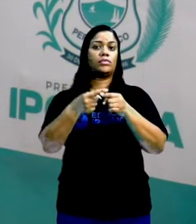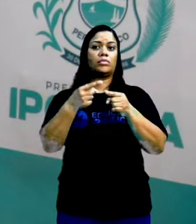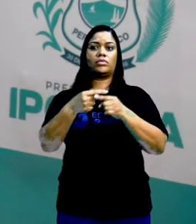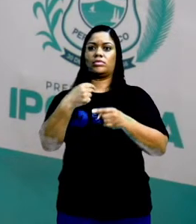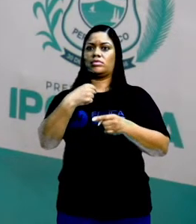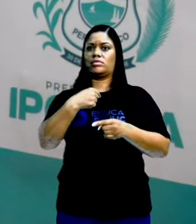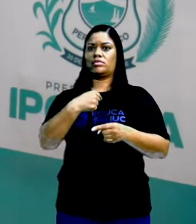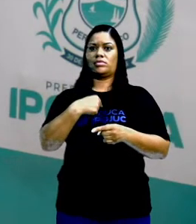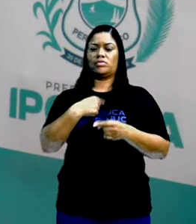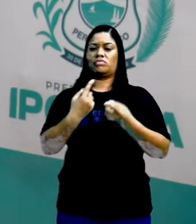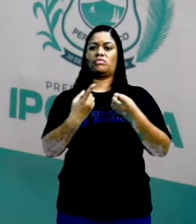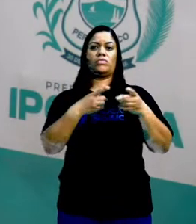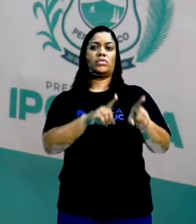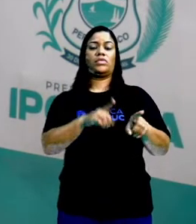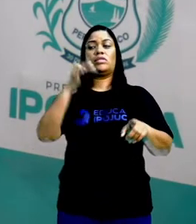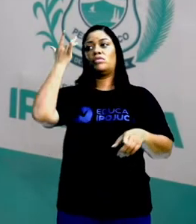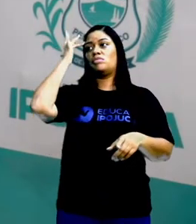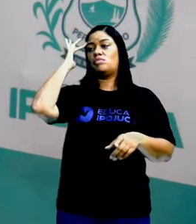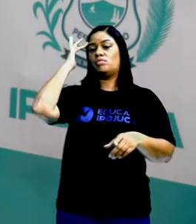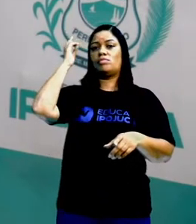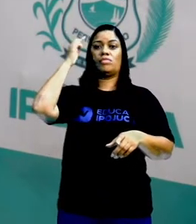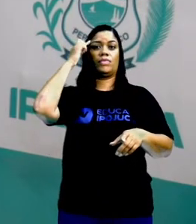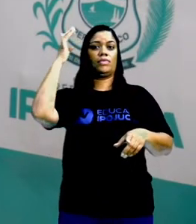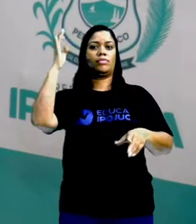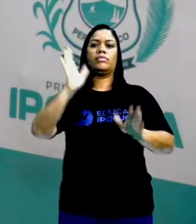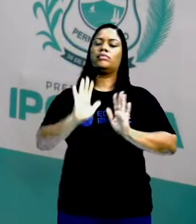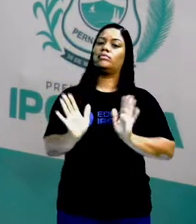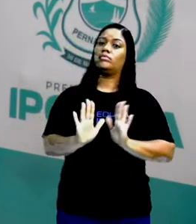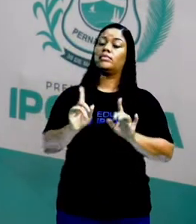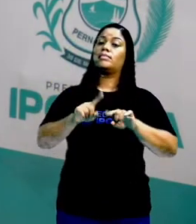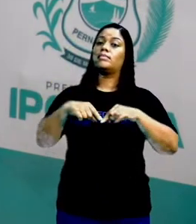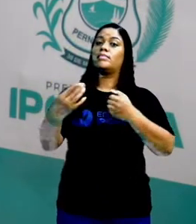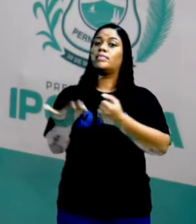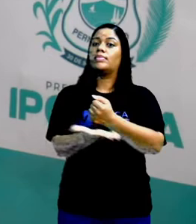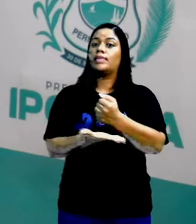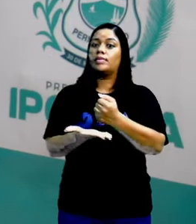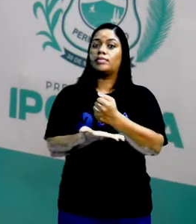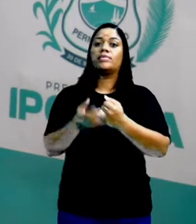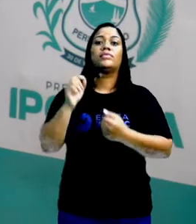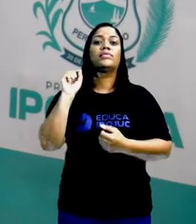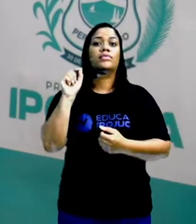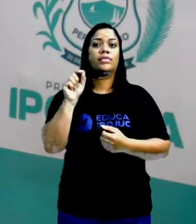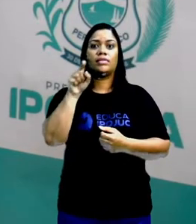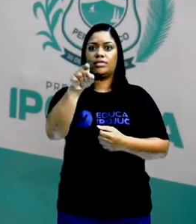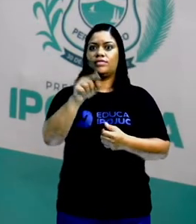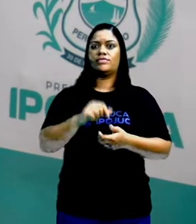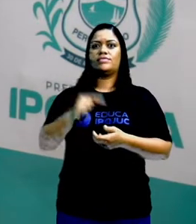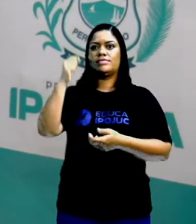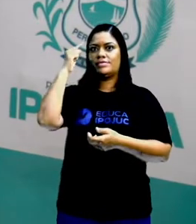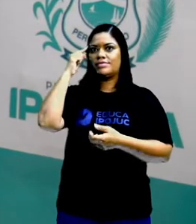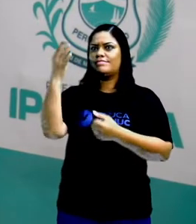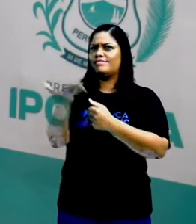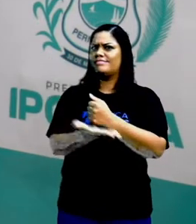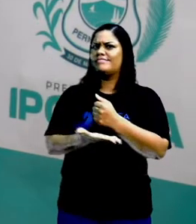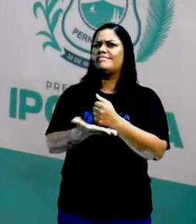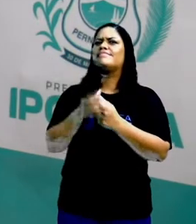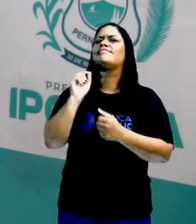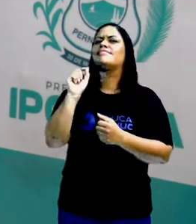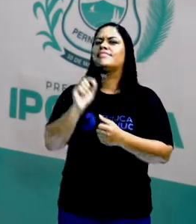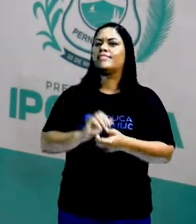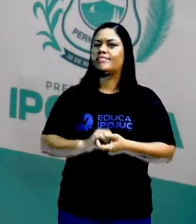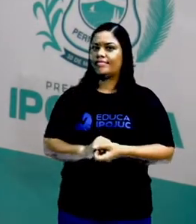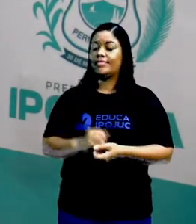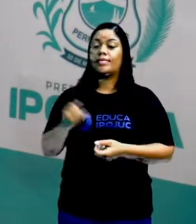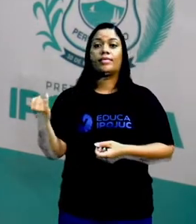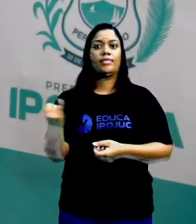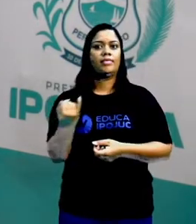me coloco contra, porque eu acho ou eu penso isso e aquilo. Mas é com base em que você pensa isto? tá? Então